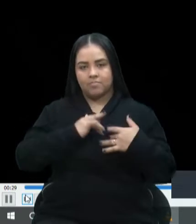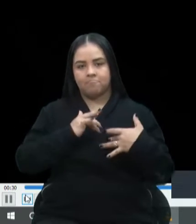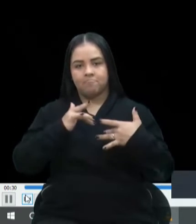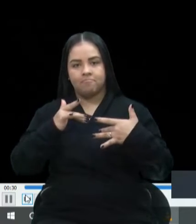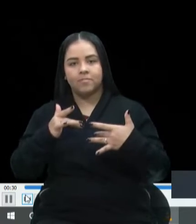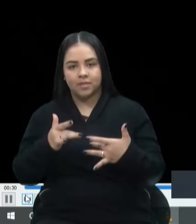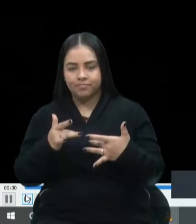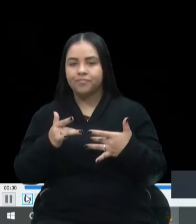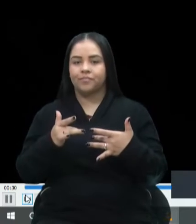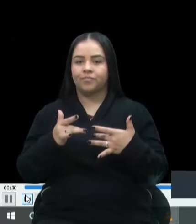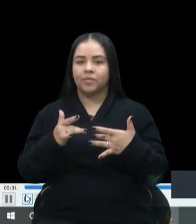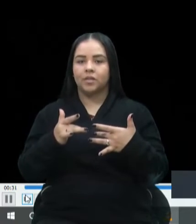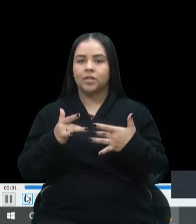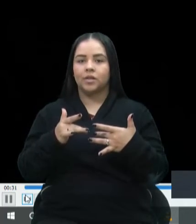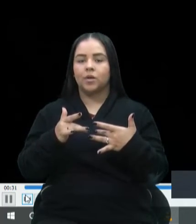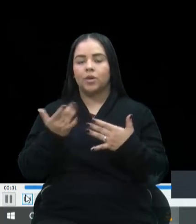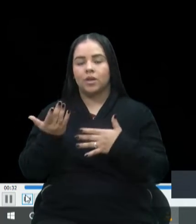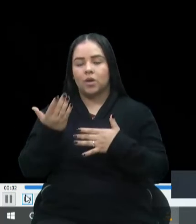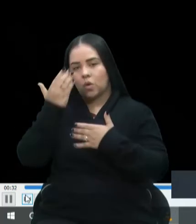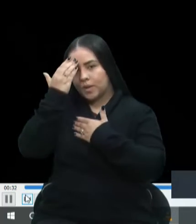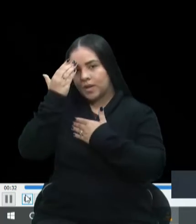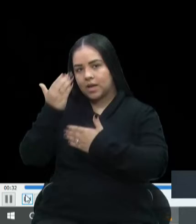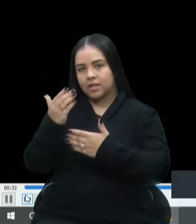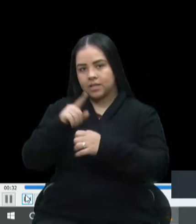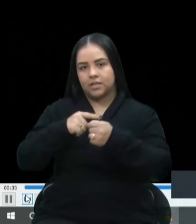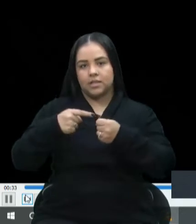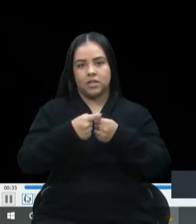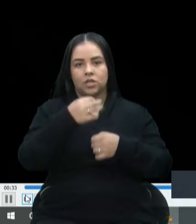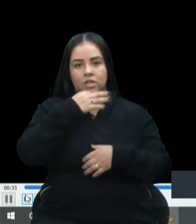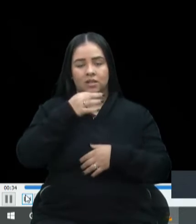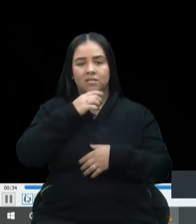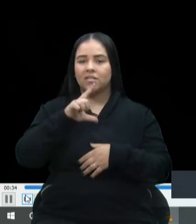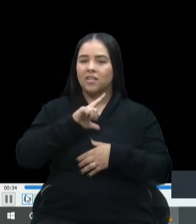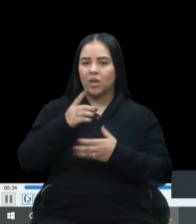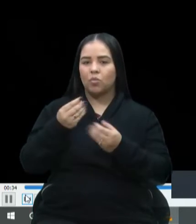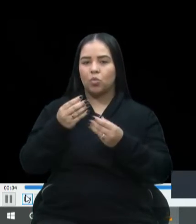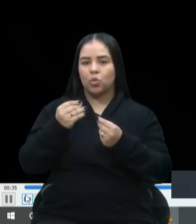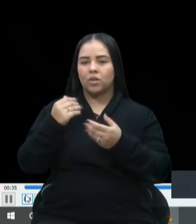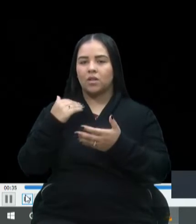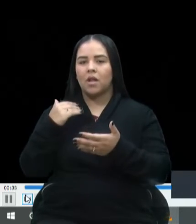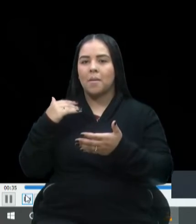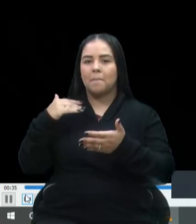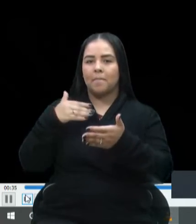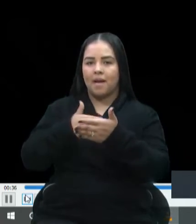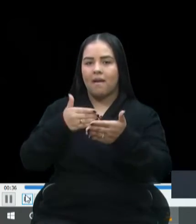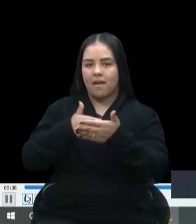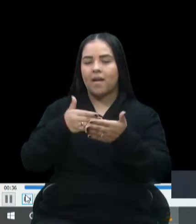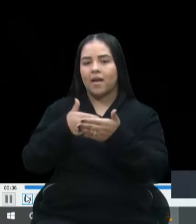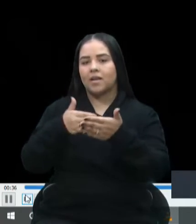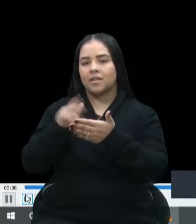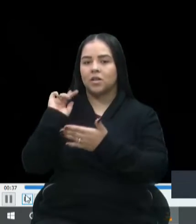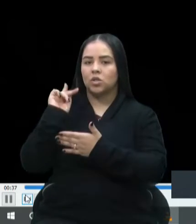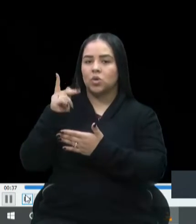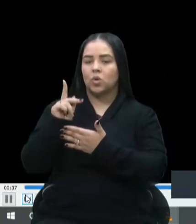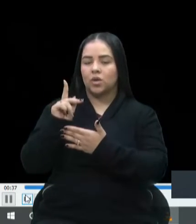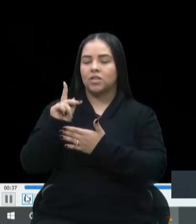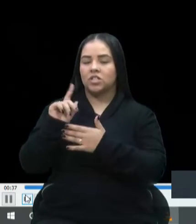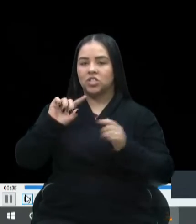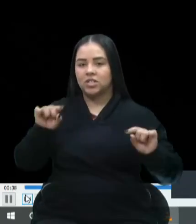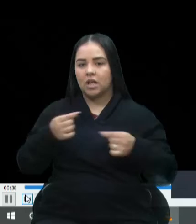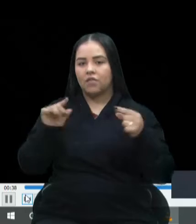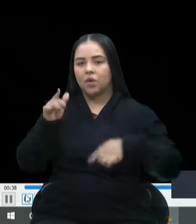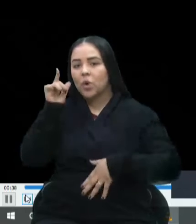de Caxias do Sul. Tem em sua história muitos obstáculos, muitos desafios e muitas conquistas. Isso que nos move